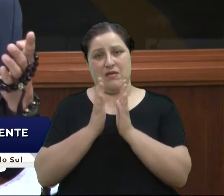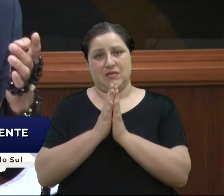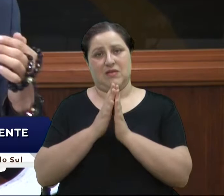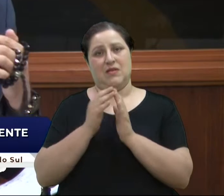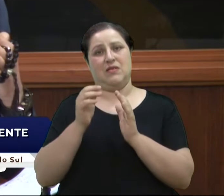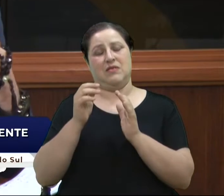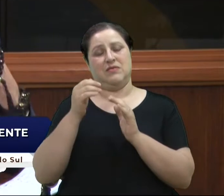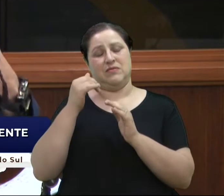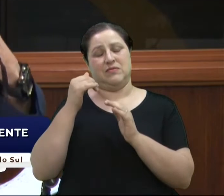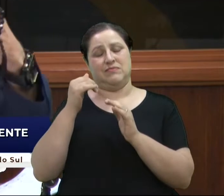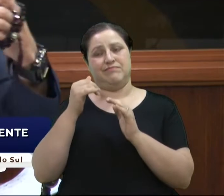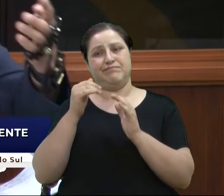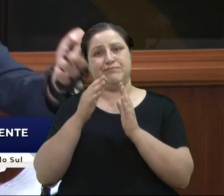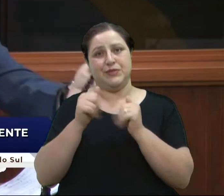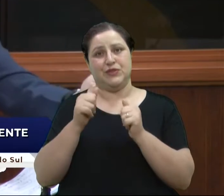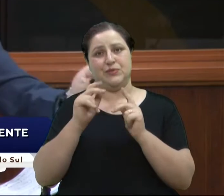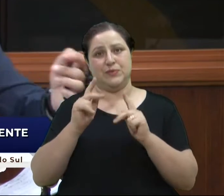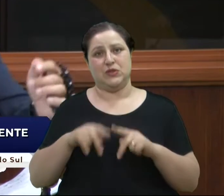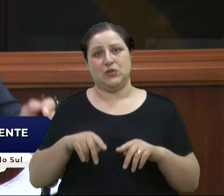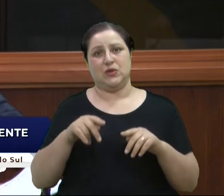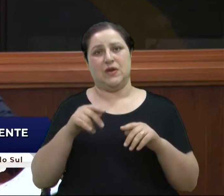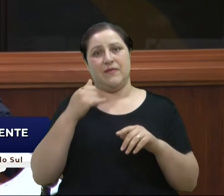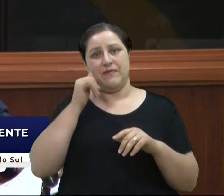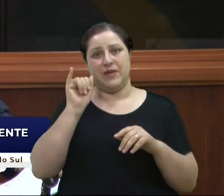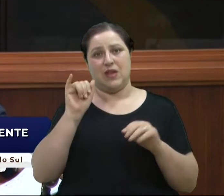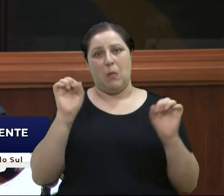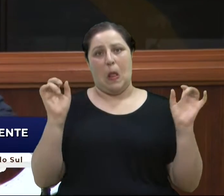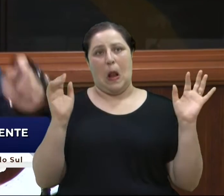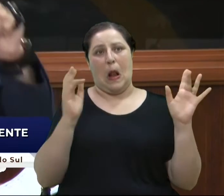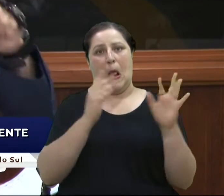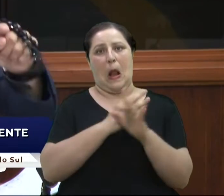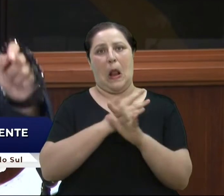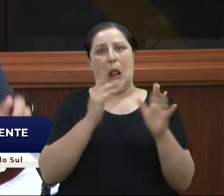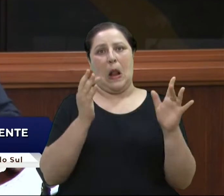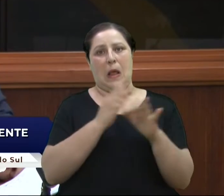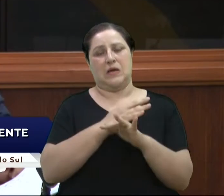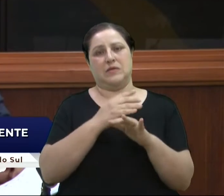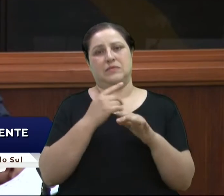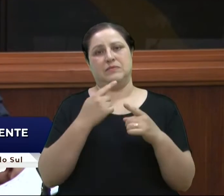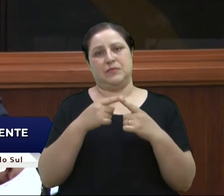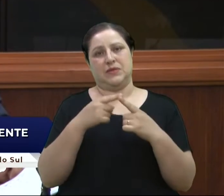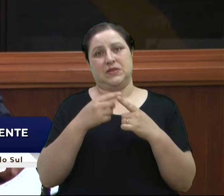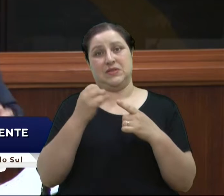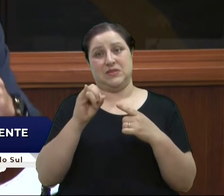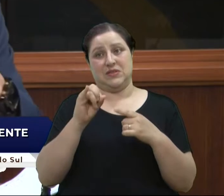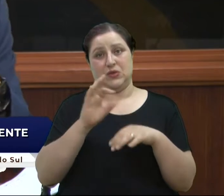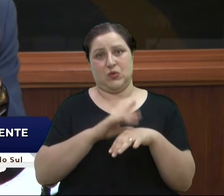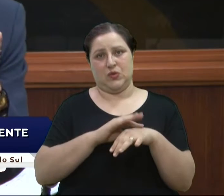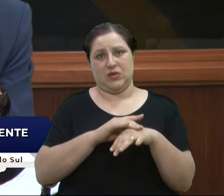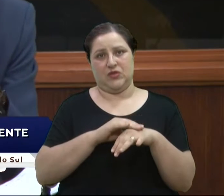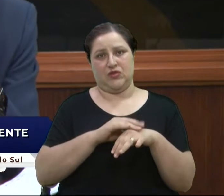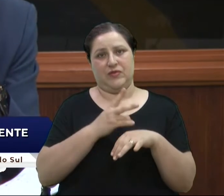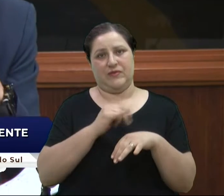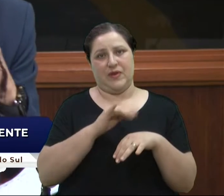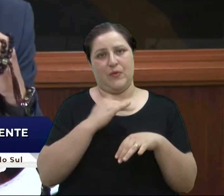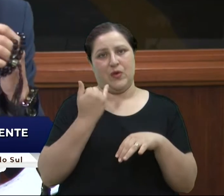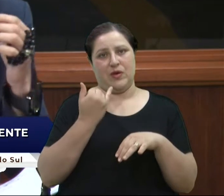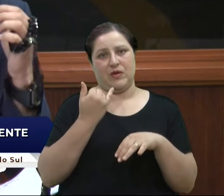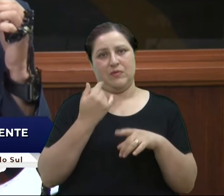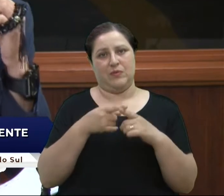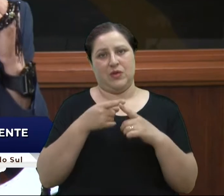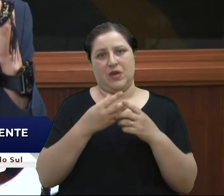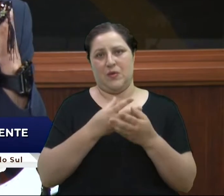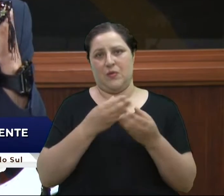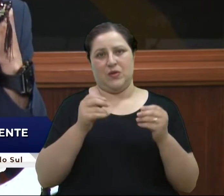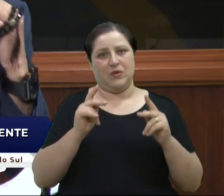evitem aglomerações, sair o mínimo possível para não ficar doente, porque senão vai morrer. Porque muitos já estão nessa situação, há mais de